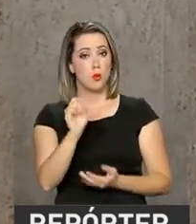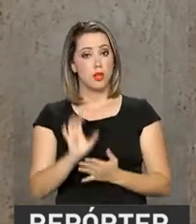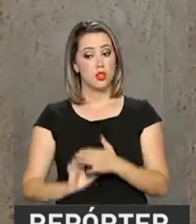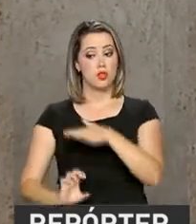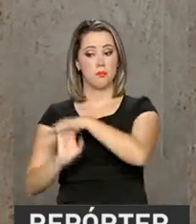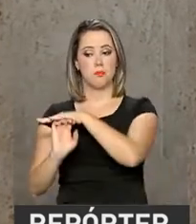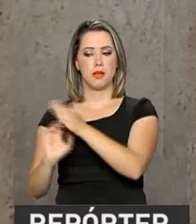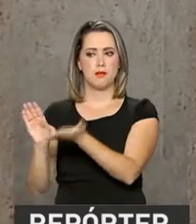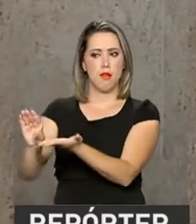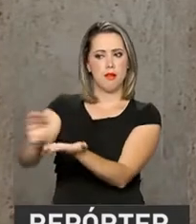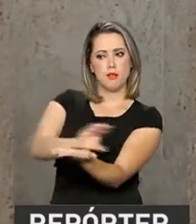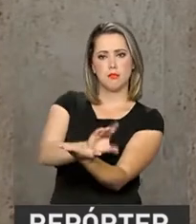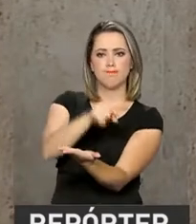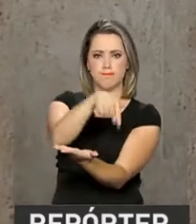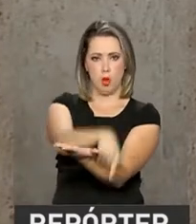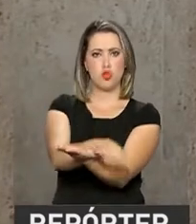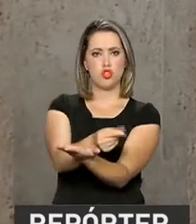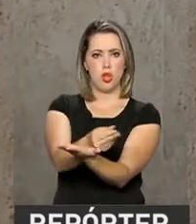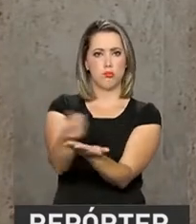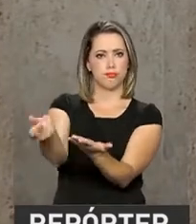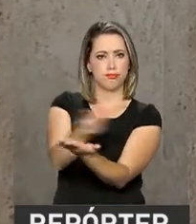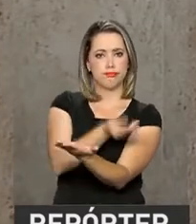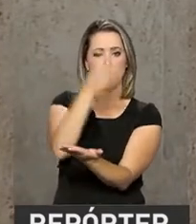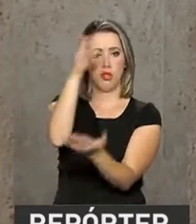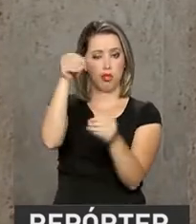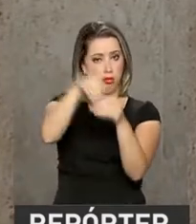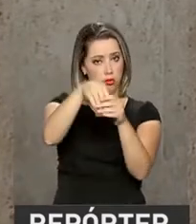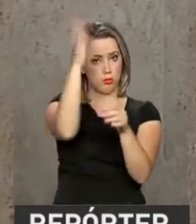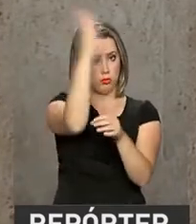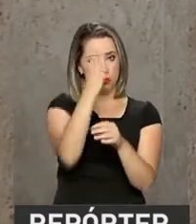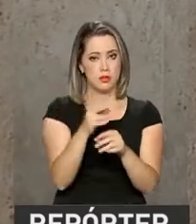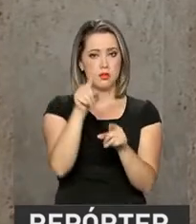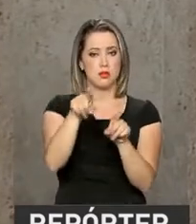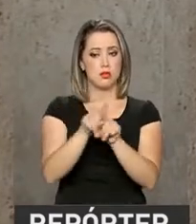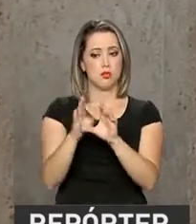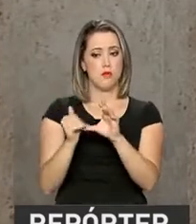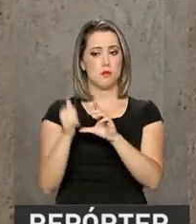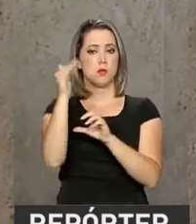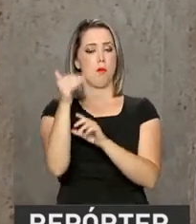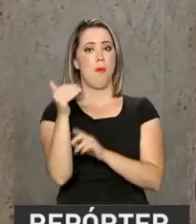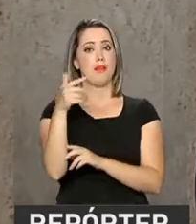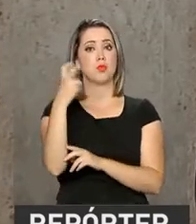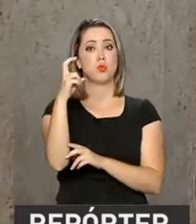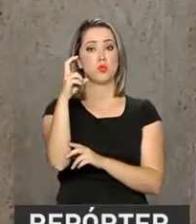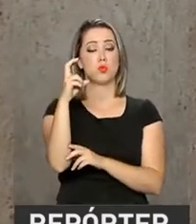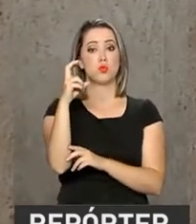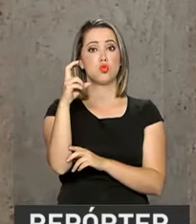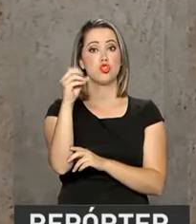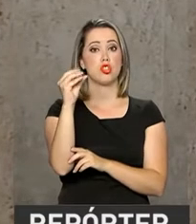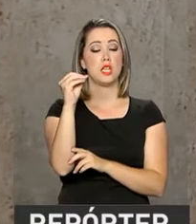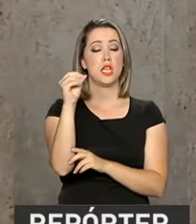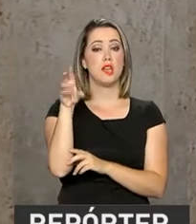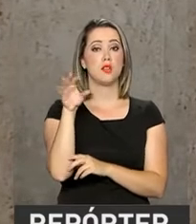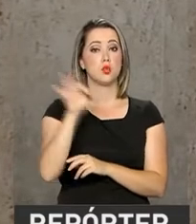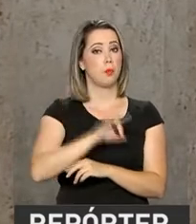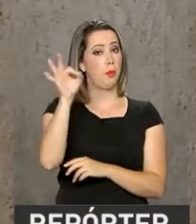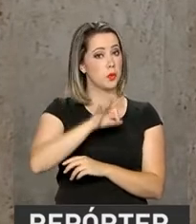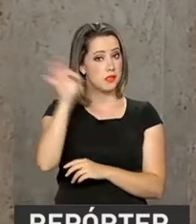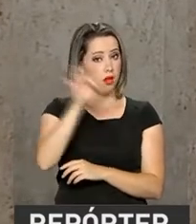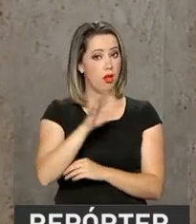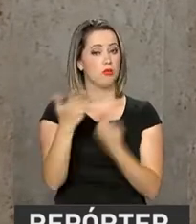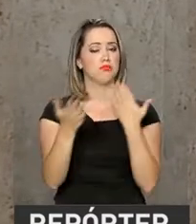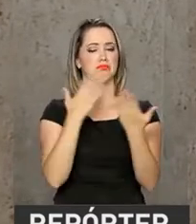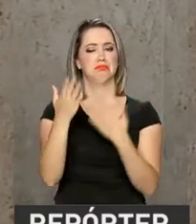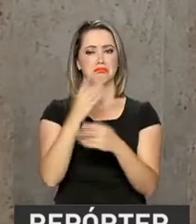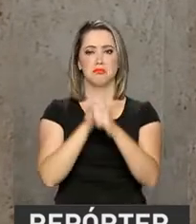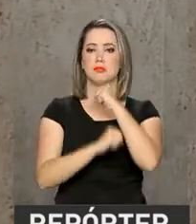em infraestrutura no Brasil, né? Nós tivemos um aumento nesse primeiro quadrimestre de 500% em relação ao quadrimestre